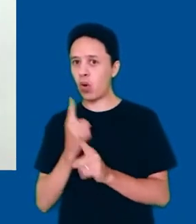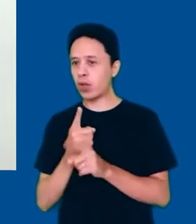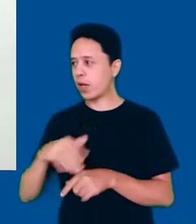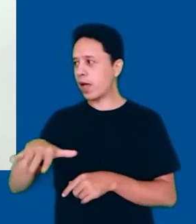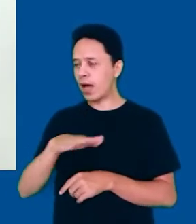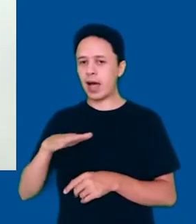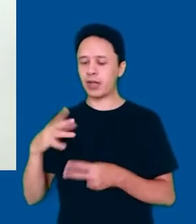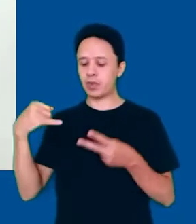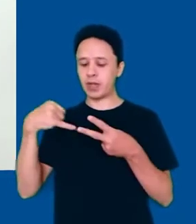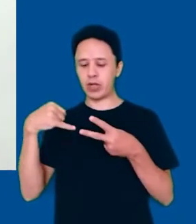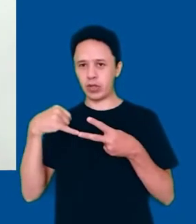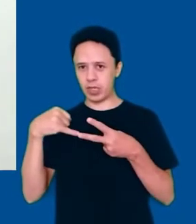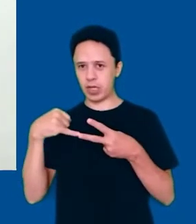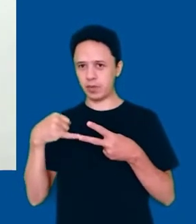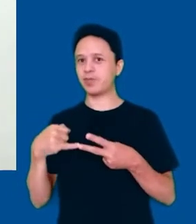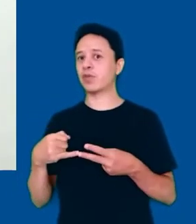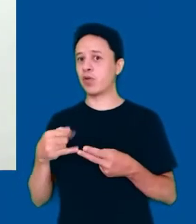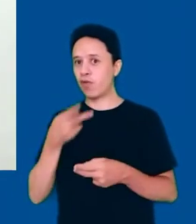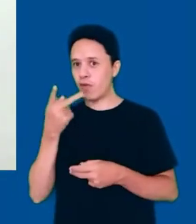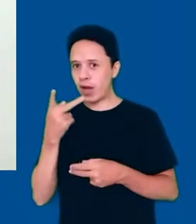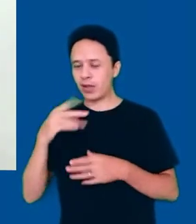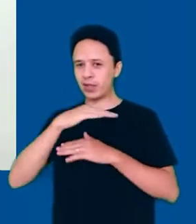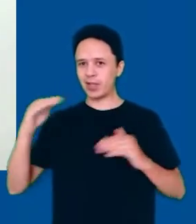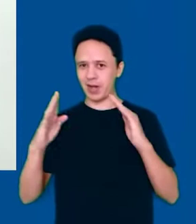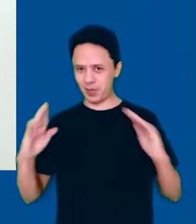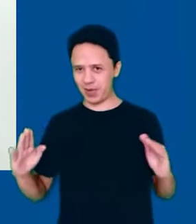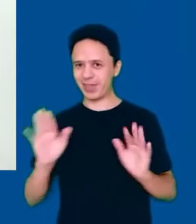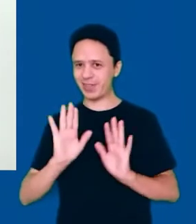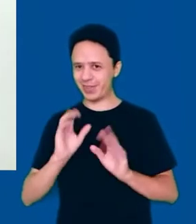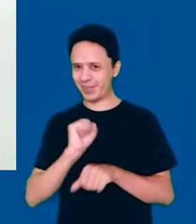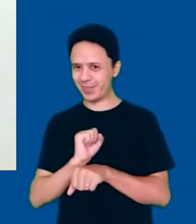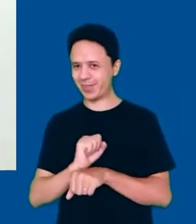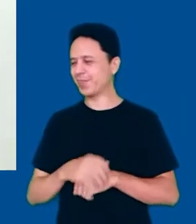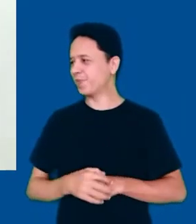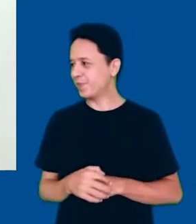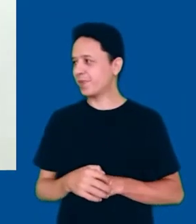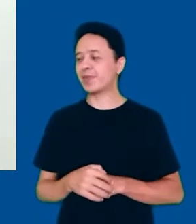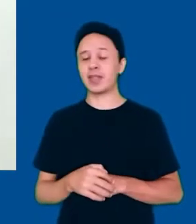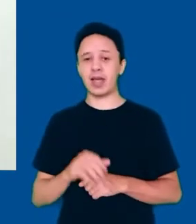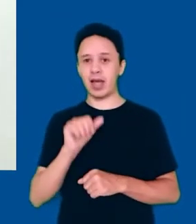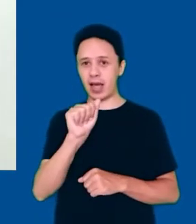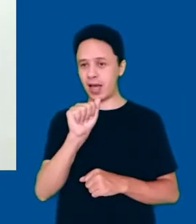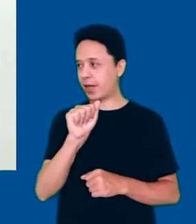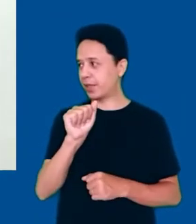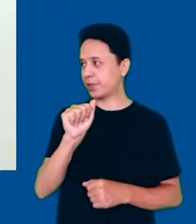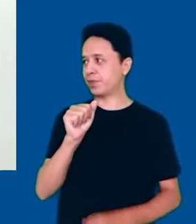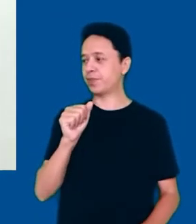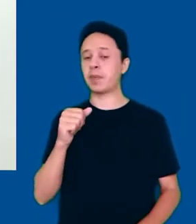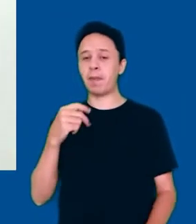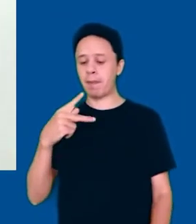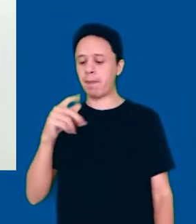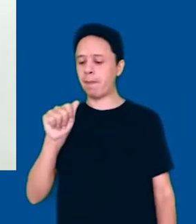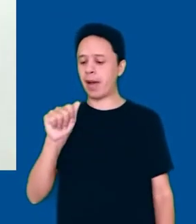a área desse paralelogramo? E aguenta aí que eu já vou falar do trapézio de novo. Então a área de um paralelogramo, ó, vou